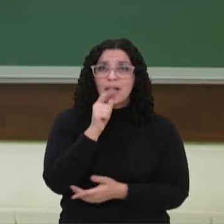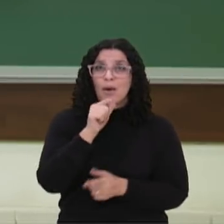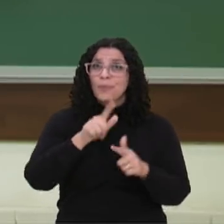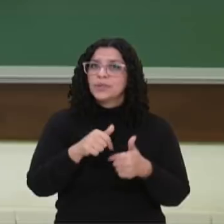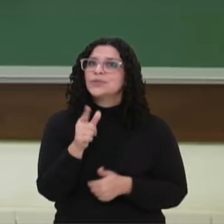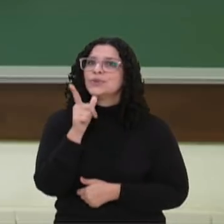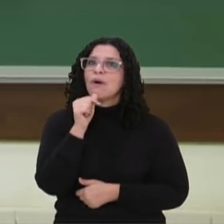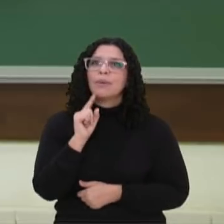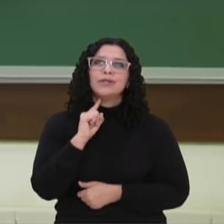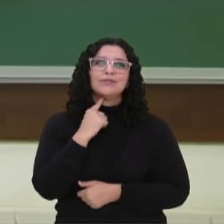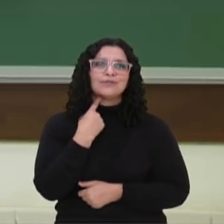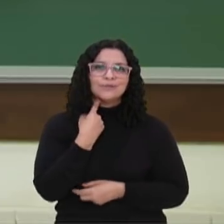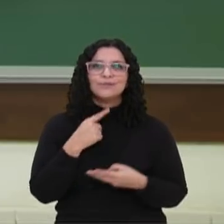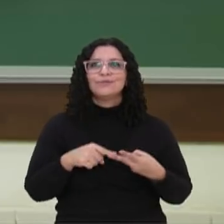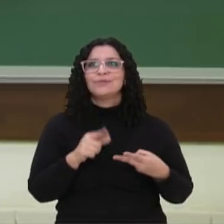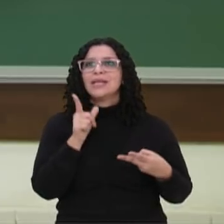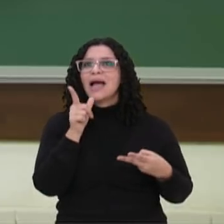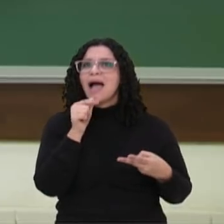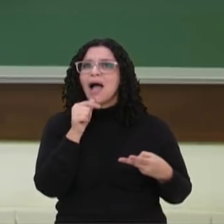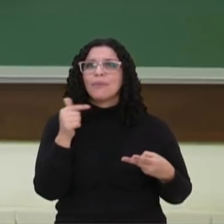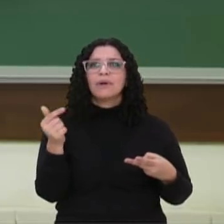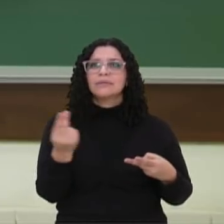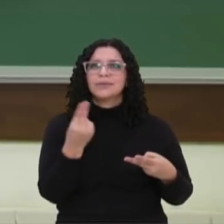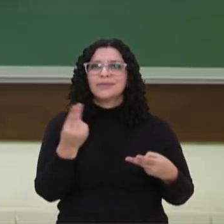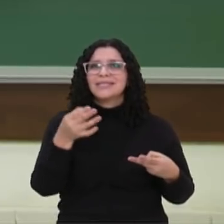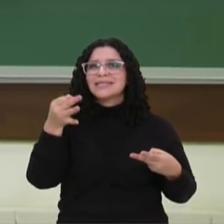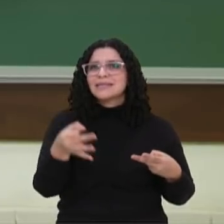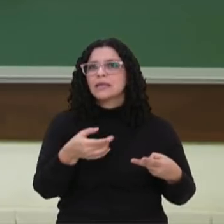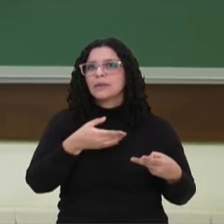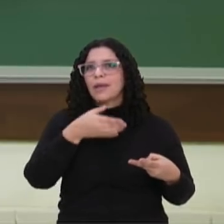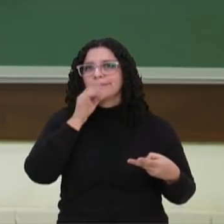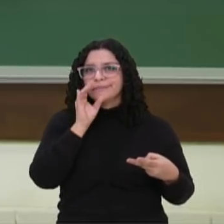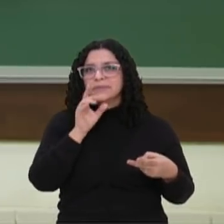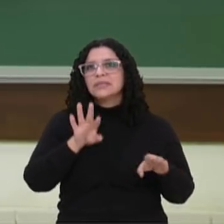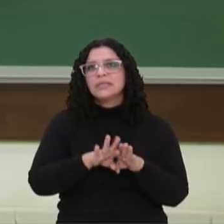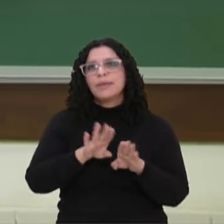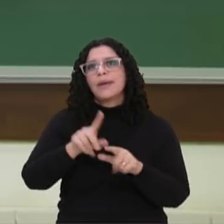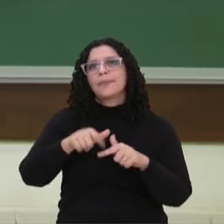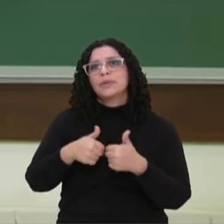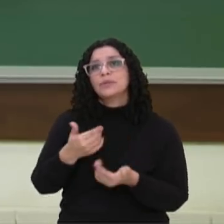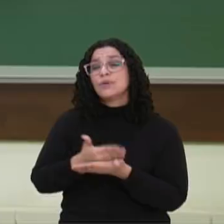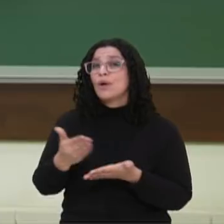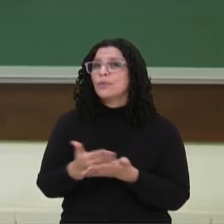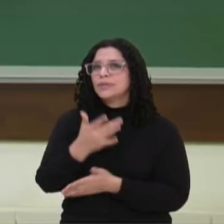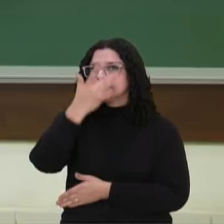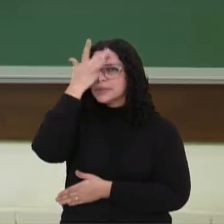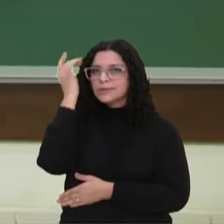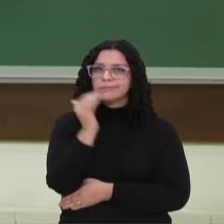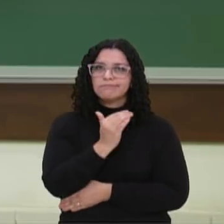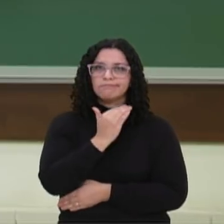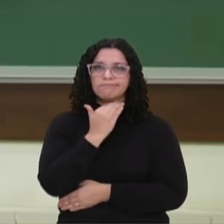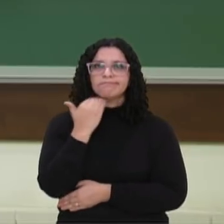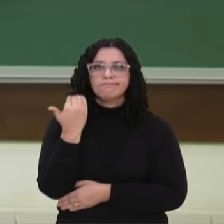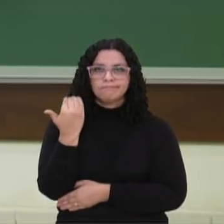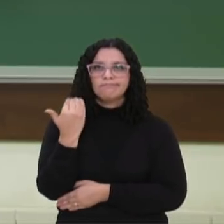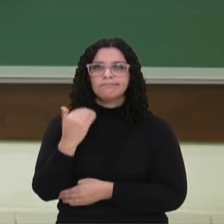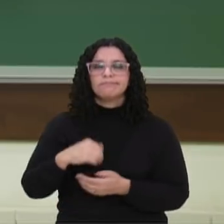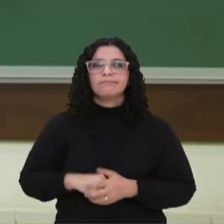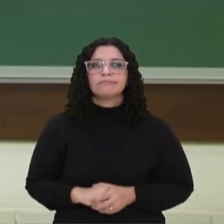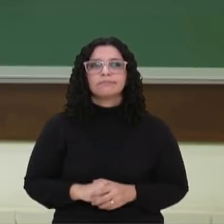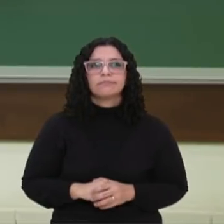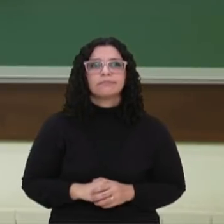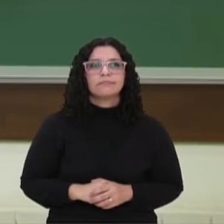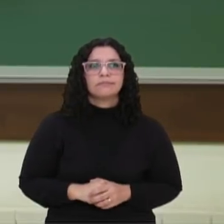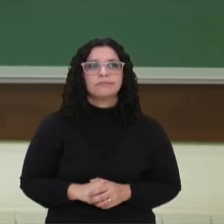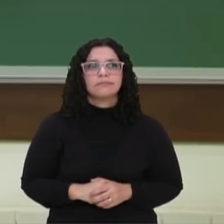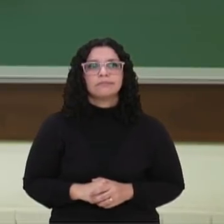água contaminada, água imprópria para o uso, e acaba então levando muita gente a óbito.